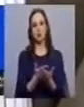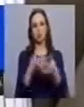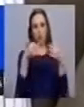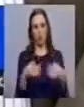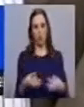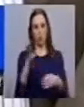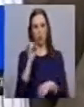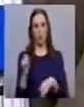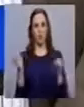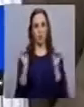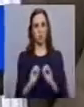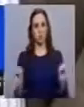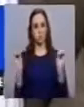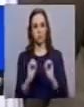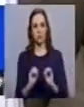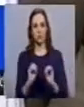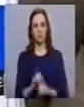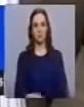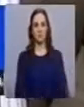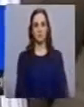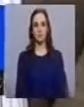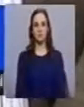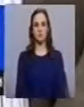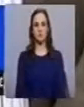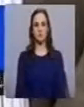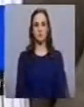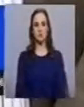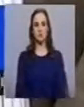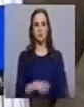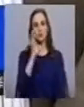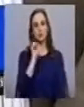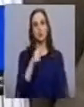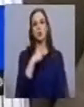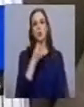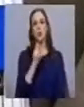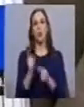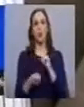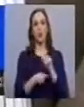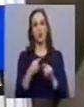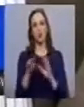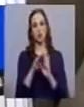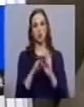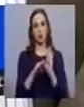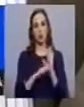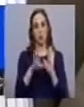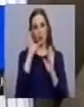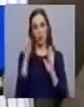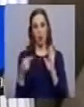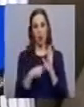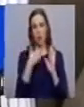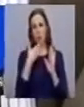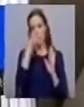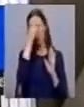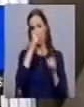pelo Governo relativamente a essa matéria. Limitou-se. O Governo, o que veio dizer, foi aquilo que está no programa do Governo e pedir a opinião dos